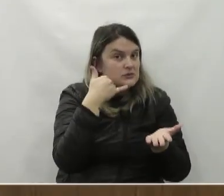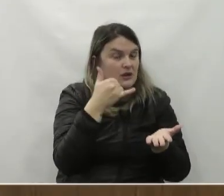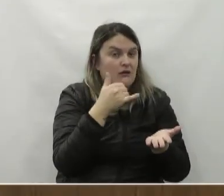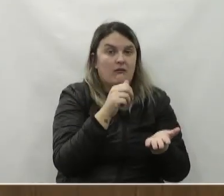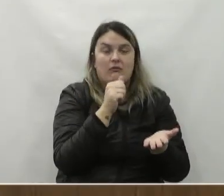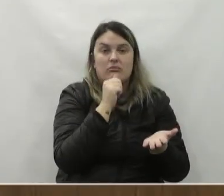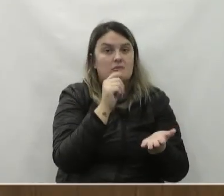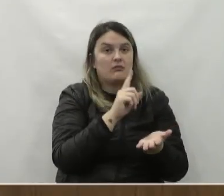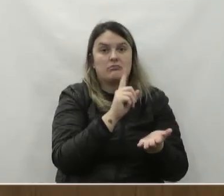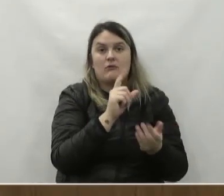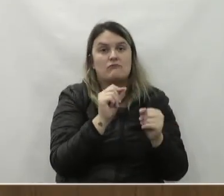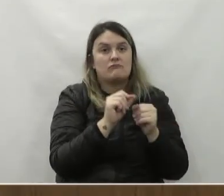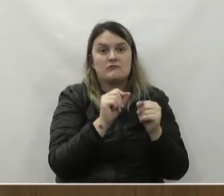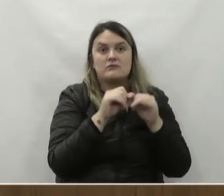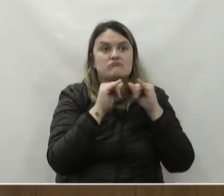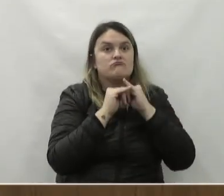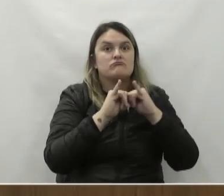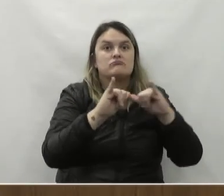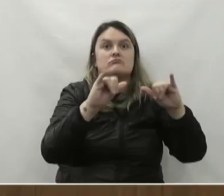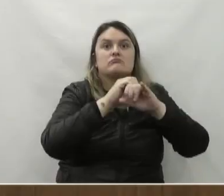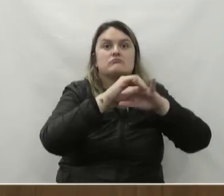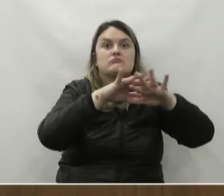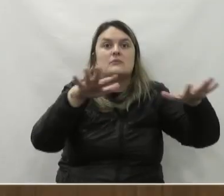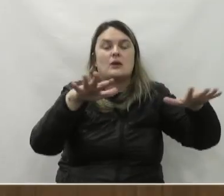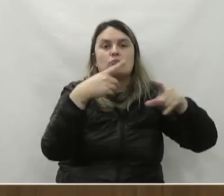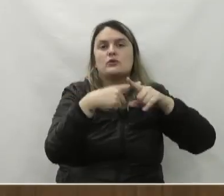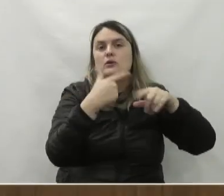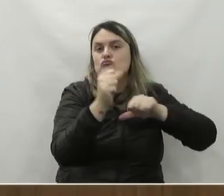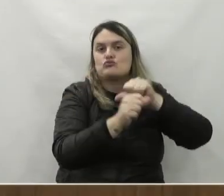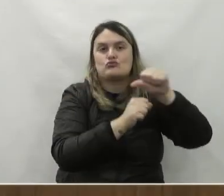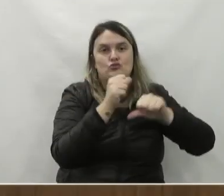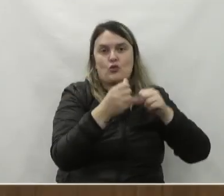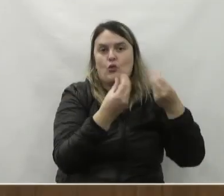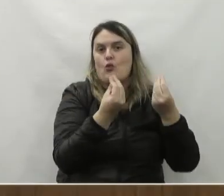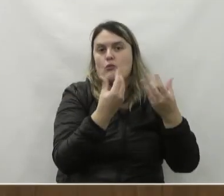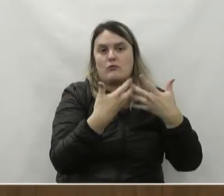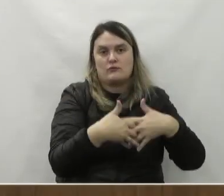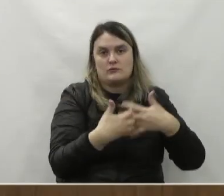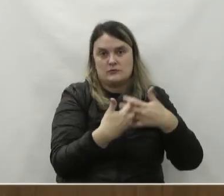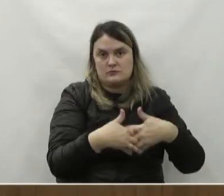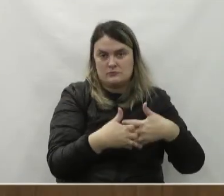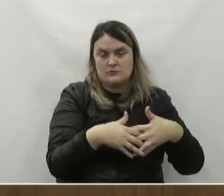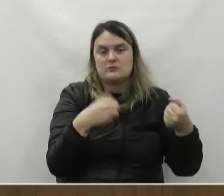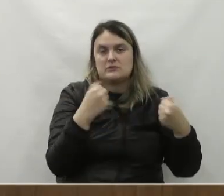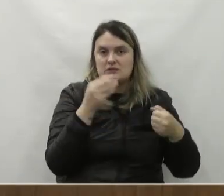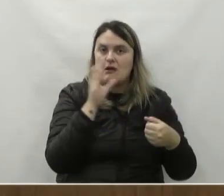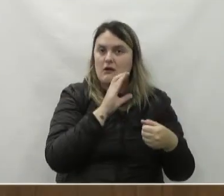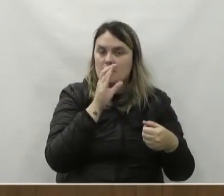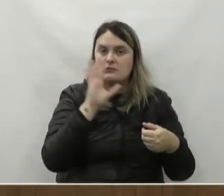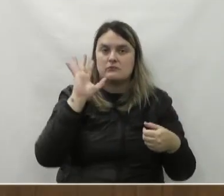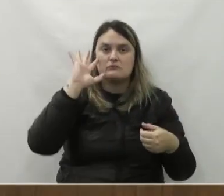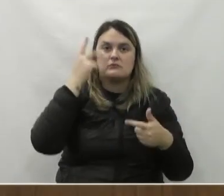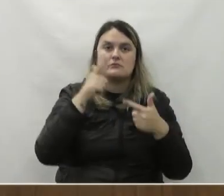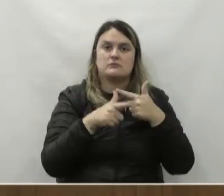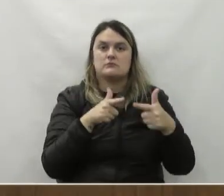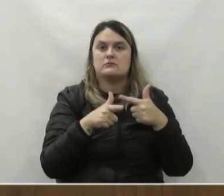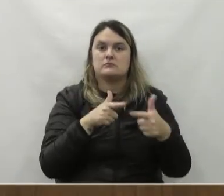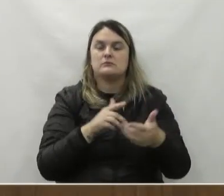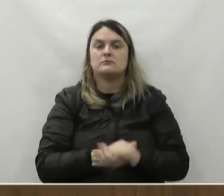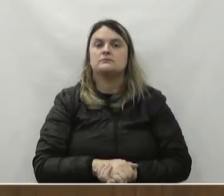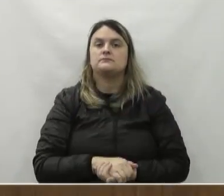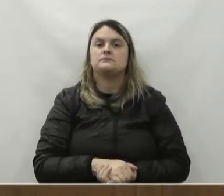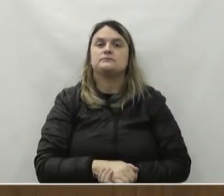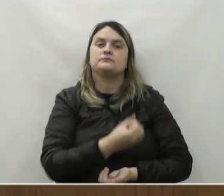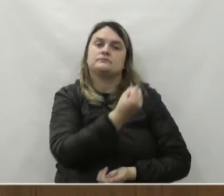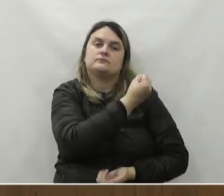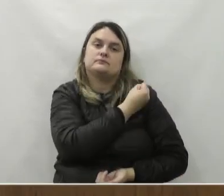foi realizado pela empresa. Diante da exposição dos motivos, pede-se as devidas providências. A